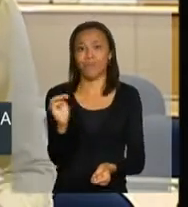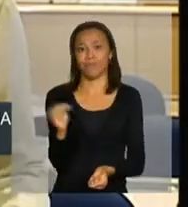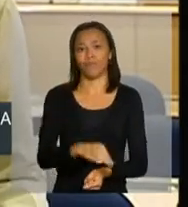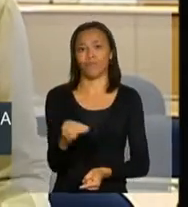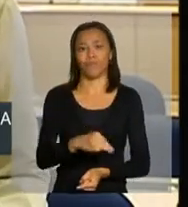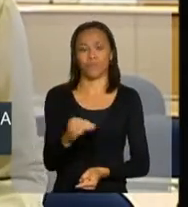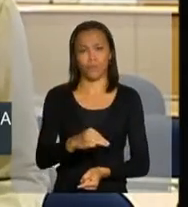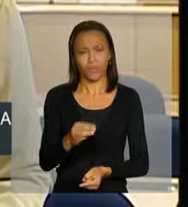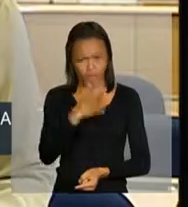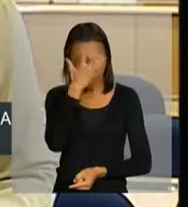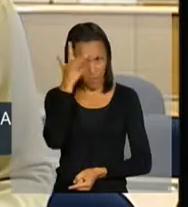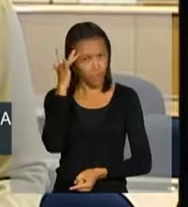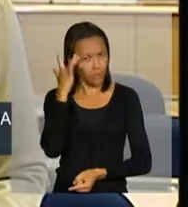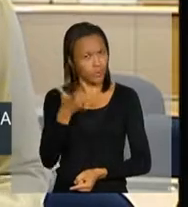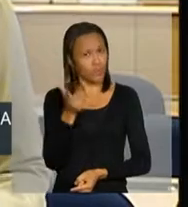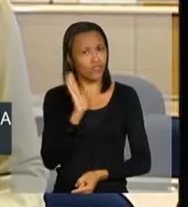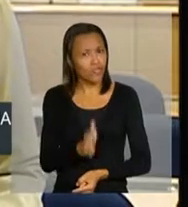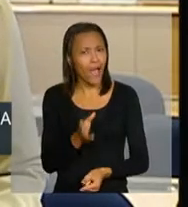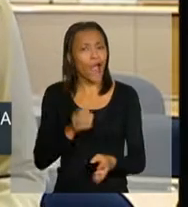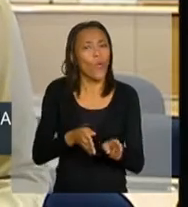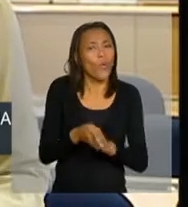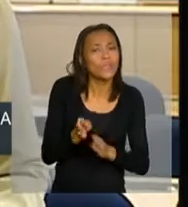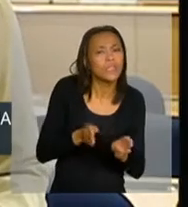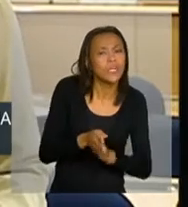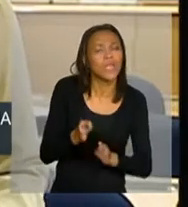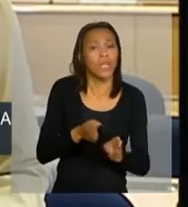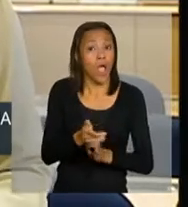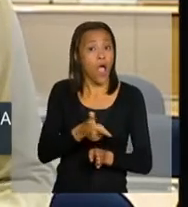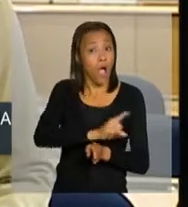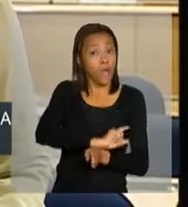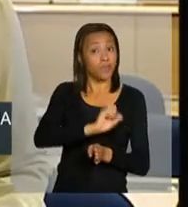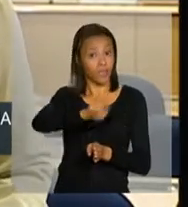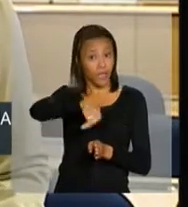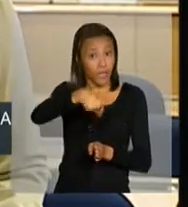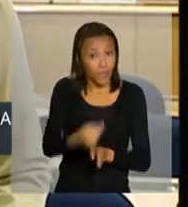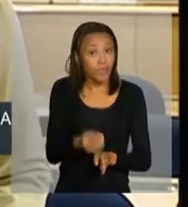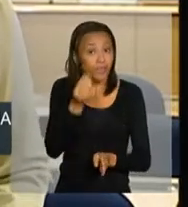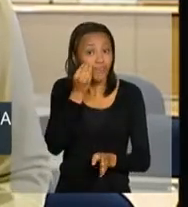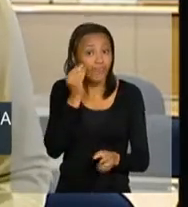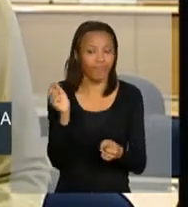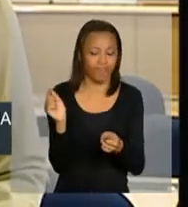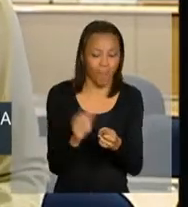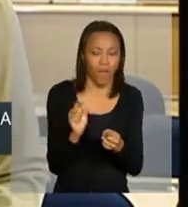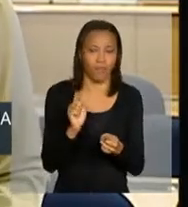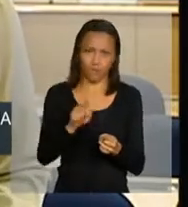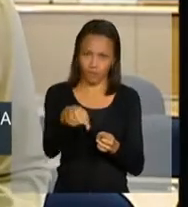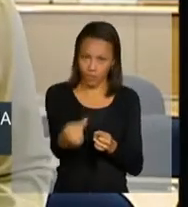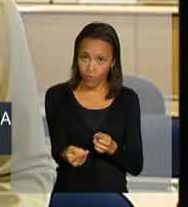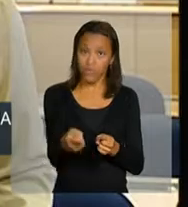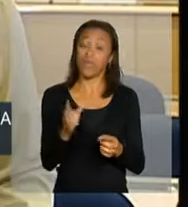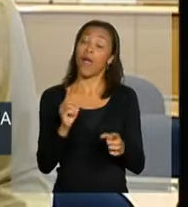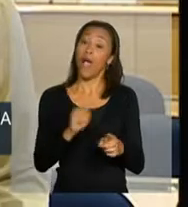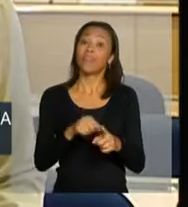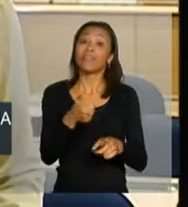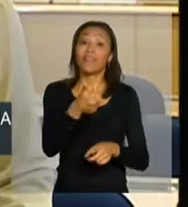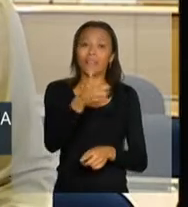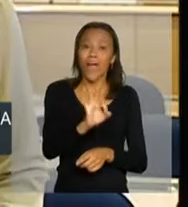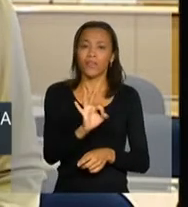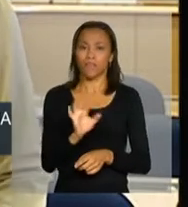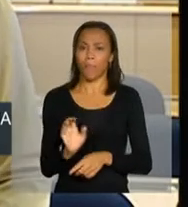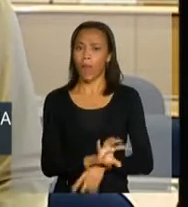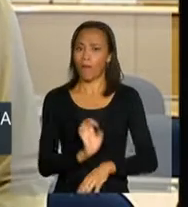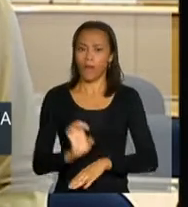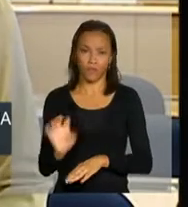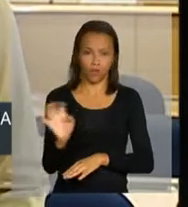minutos e a pessoa recebe aconselhamento antes e depois do exame até o momento 10